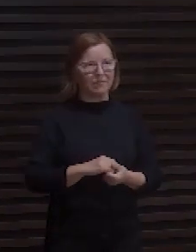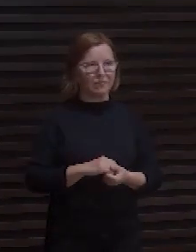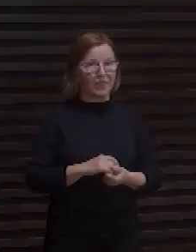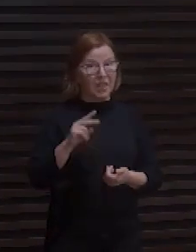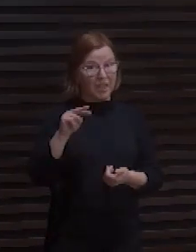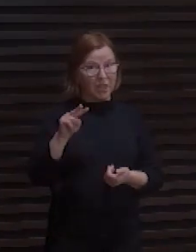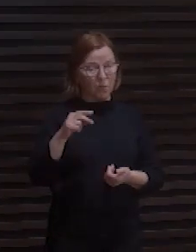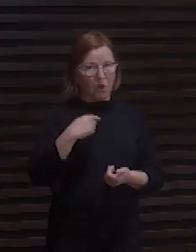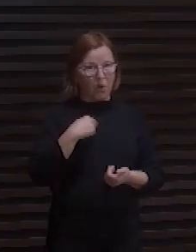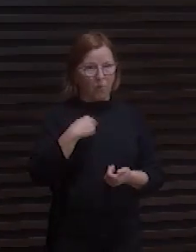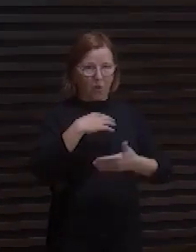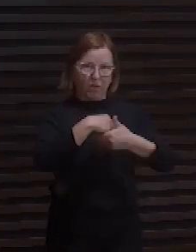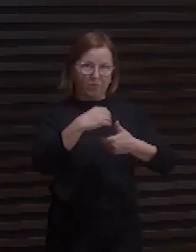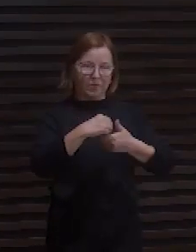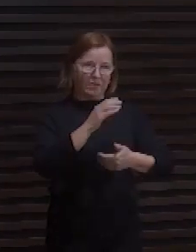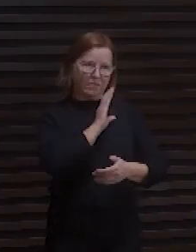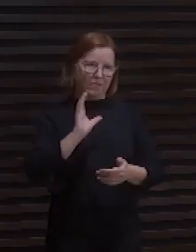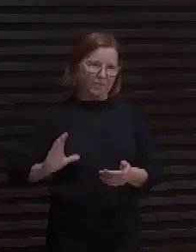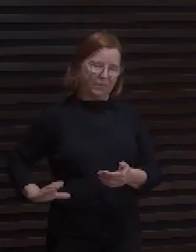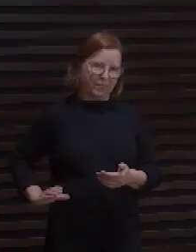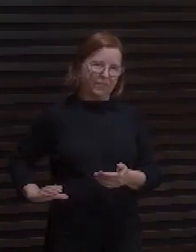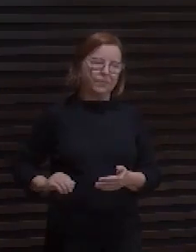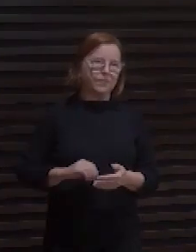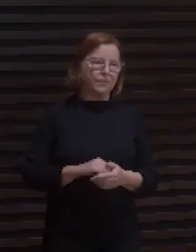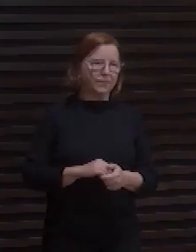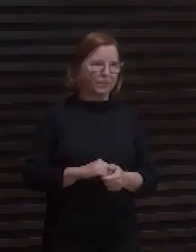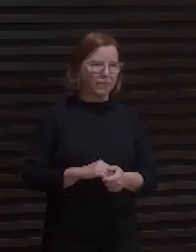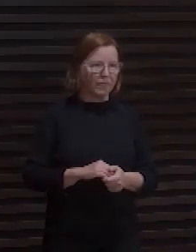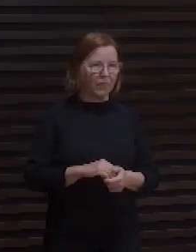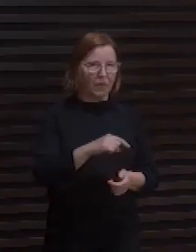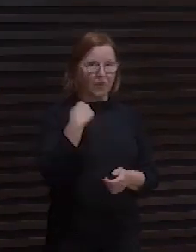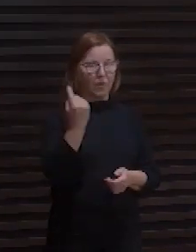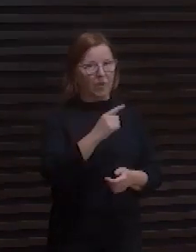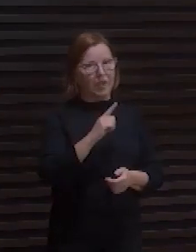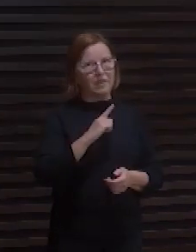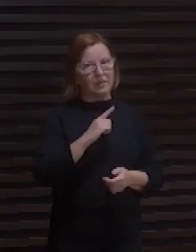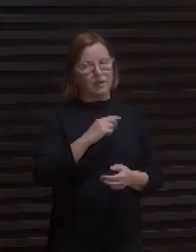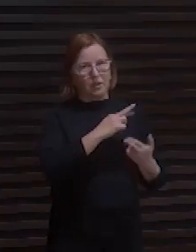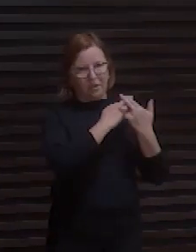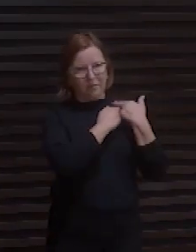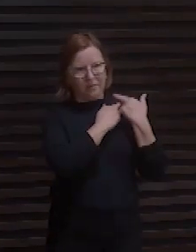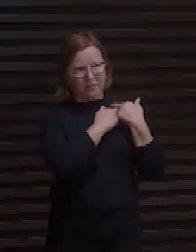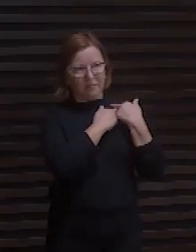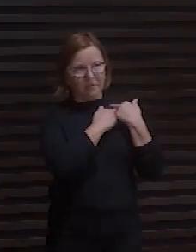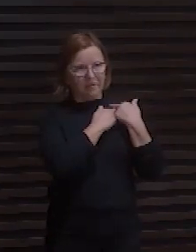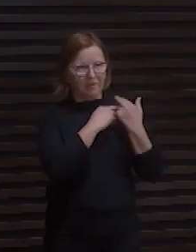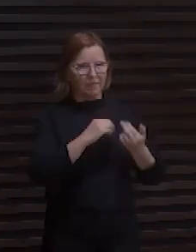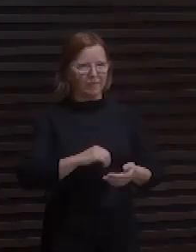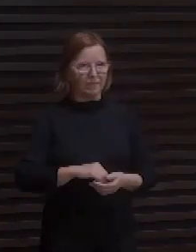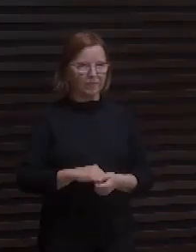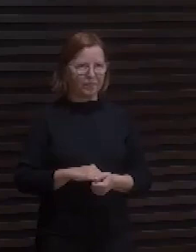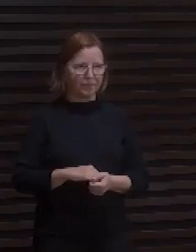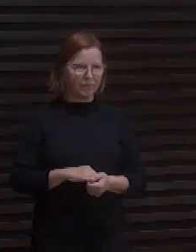como também eu sou um imitador de Cristo. Nós temos uma responsabilidade.